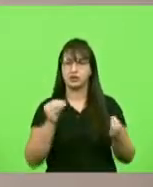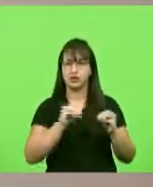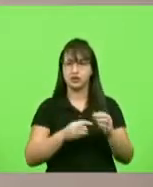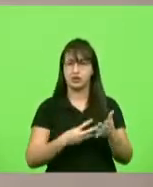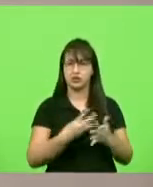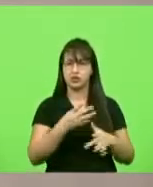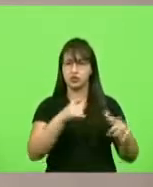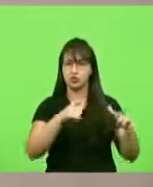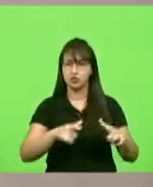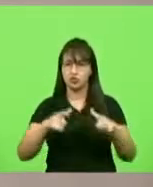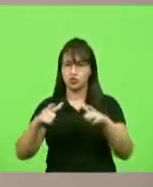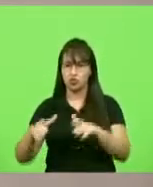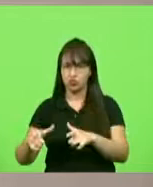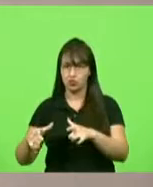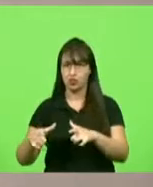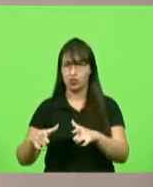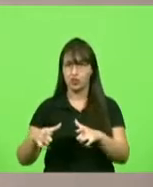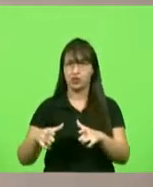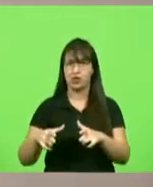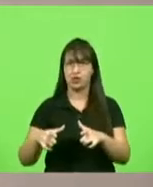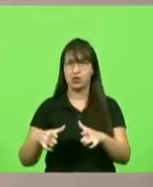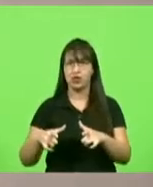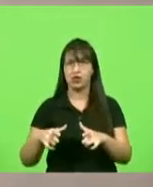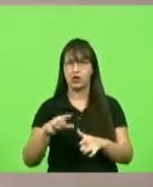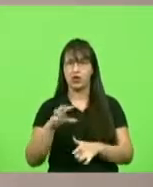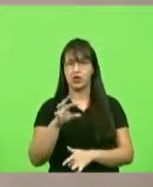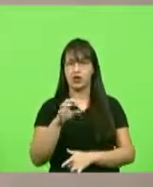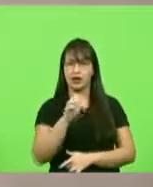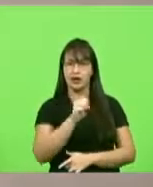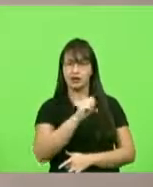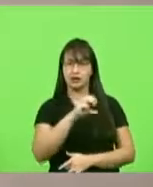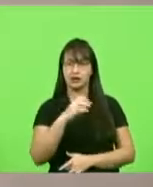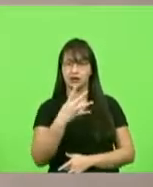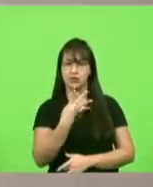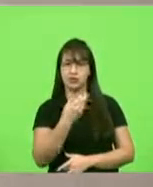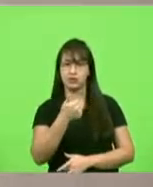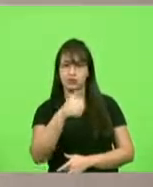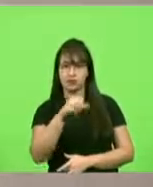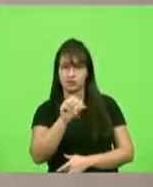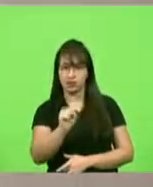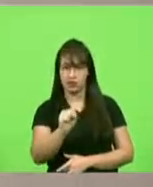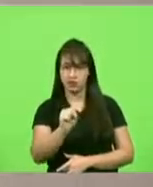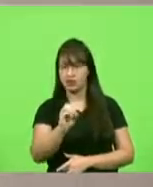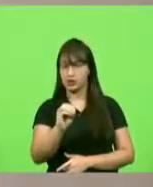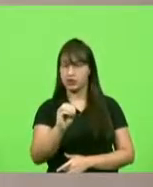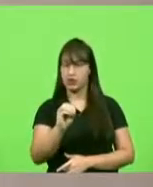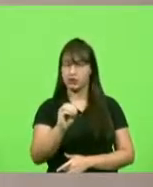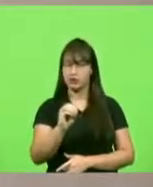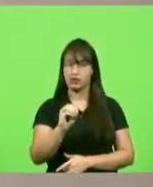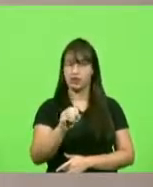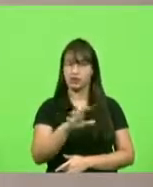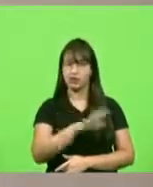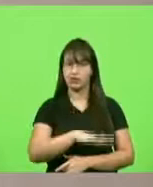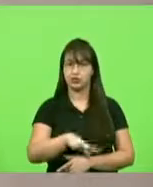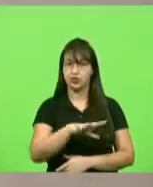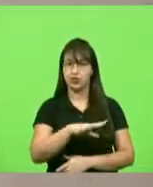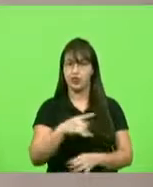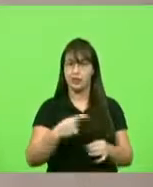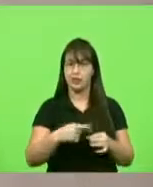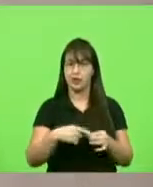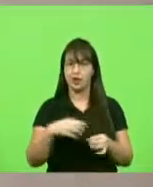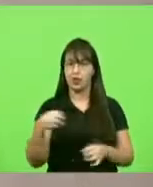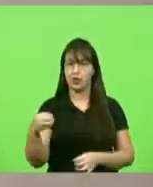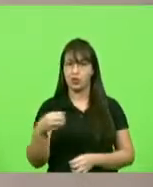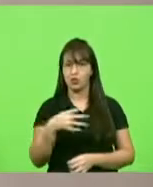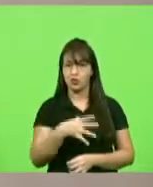de trevos alemão na SC-410, entrada do bairro Nova Descoberta, no